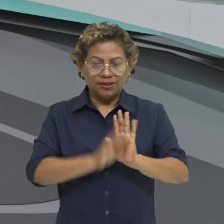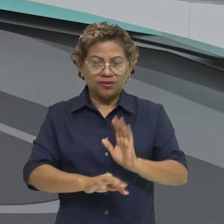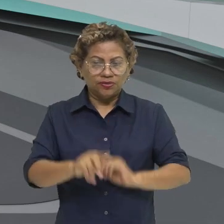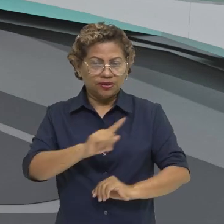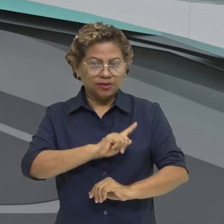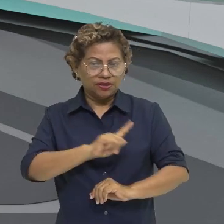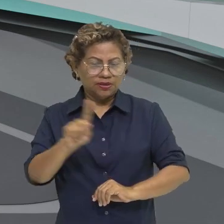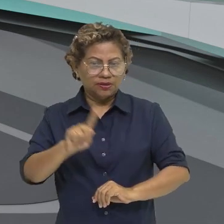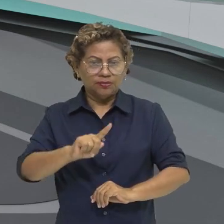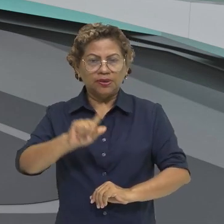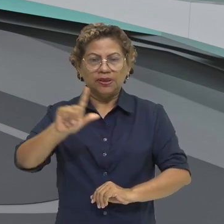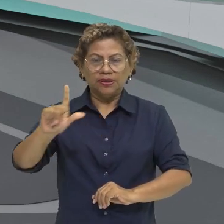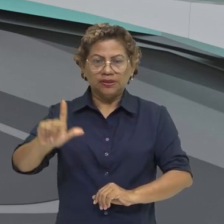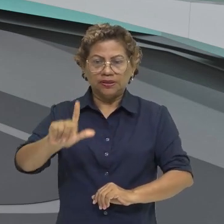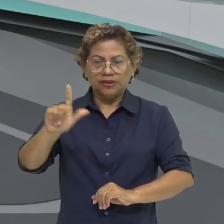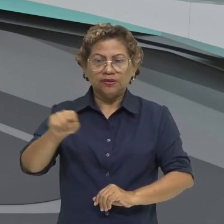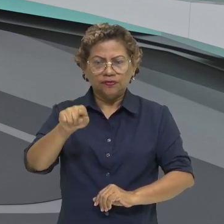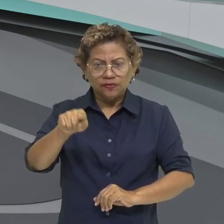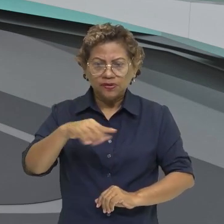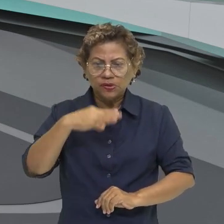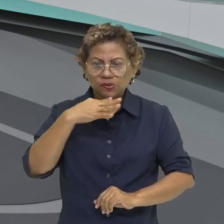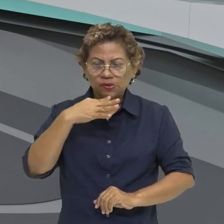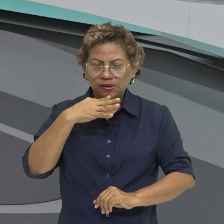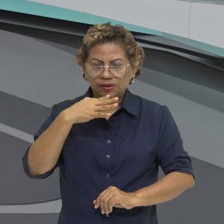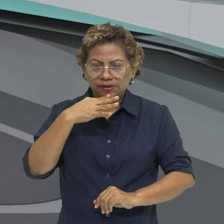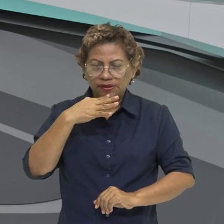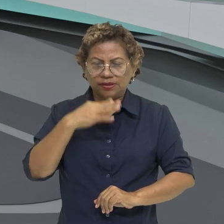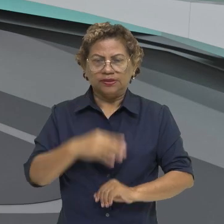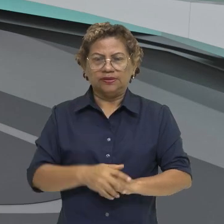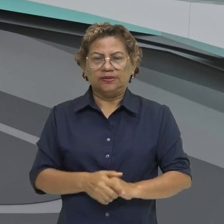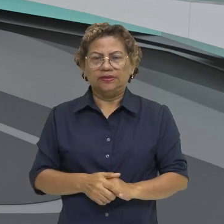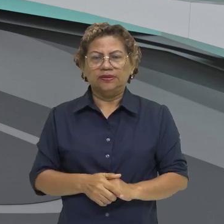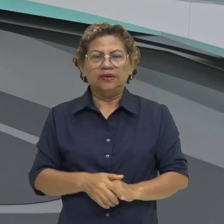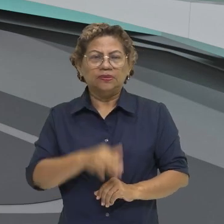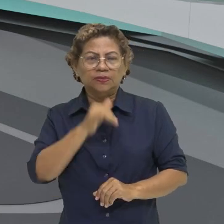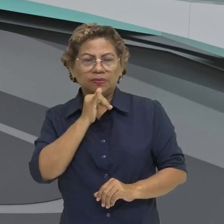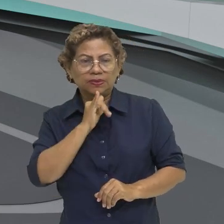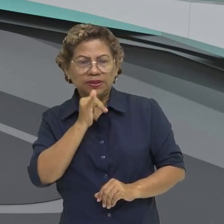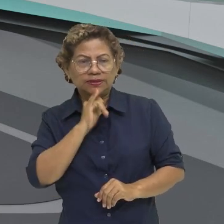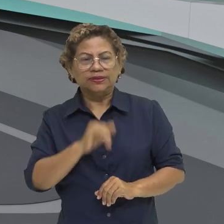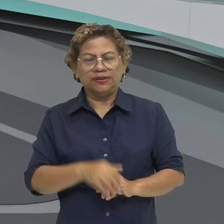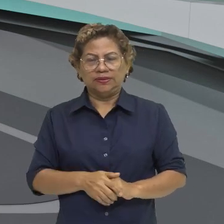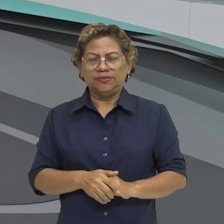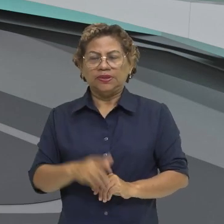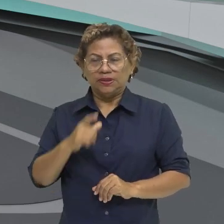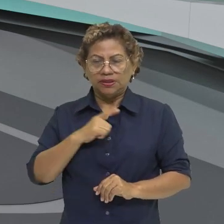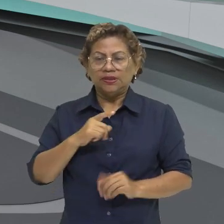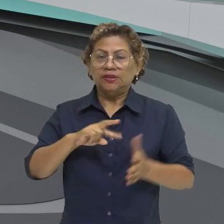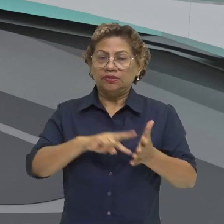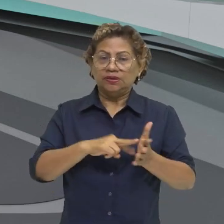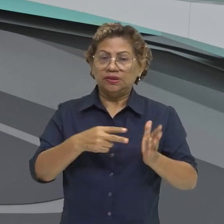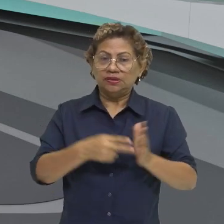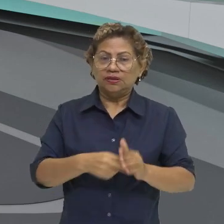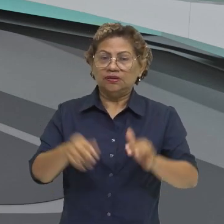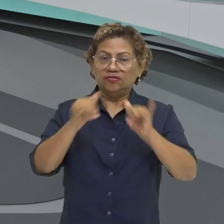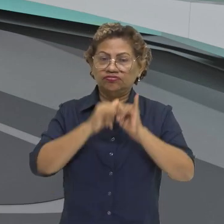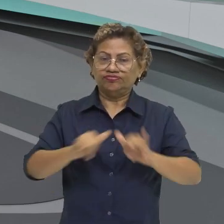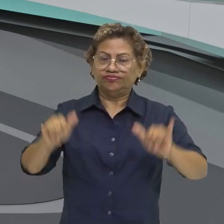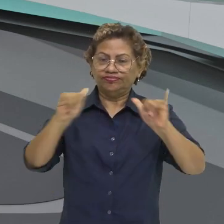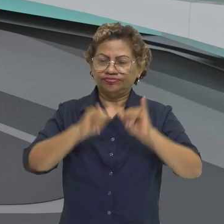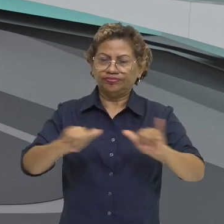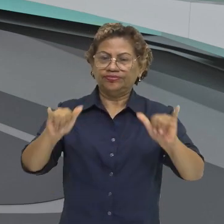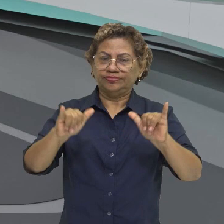você conhece muito bem, são os textos com função utilitária, com função referencial, com